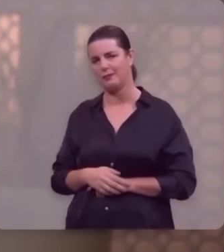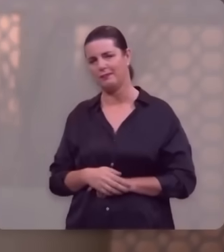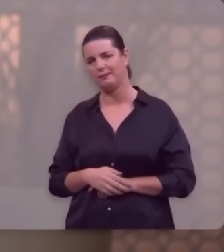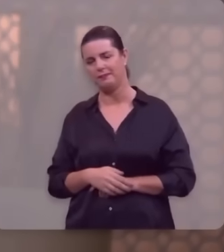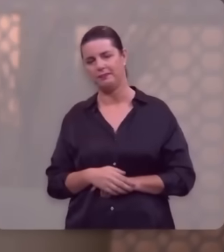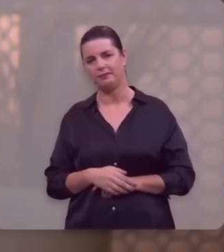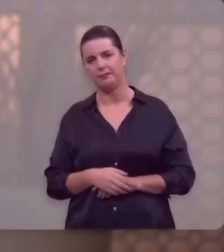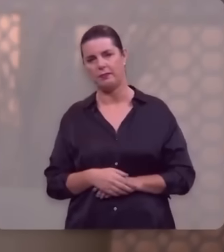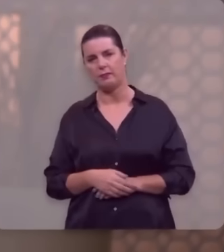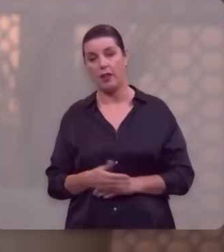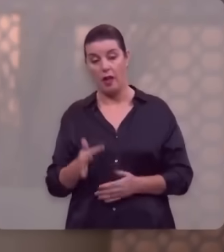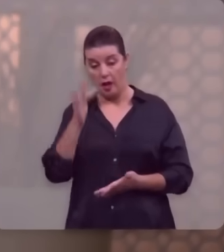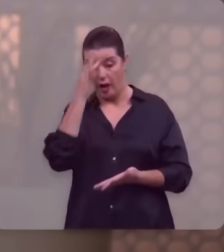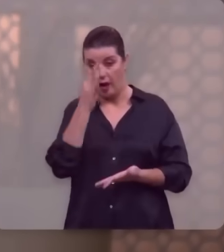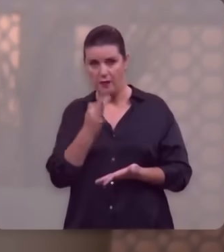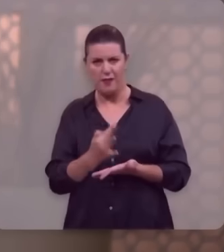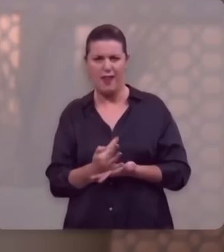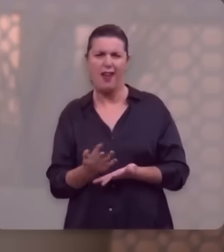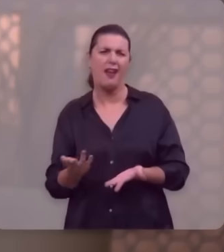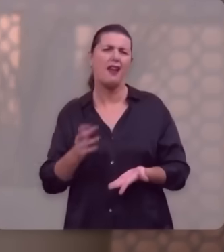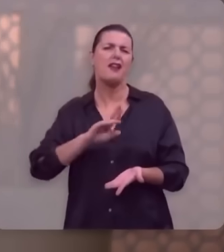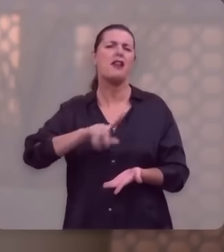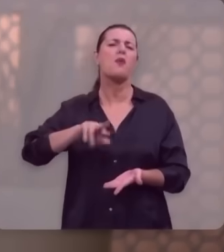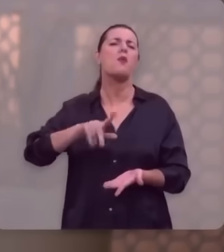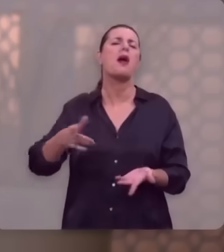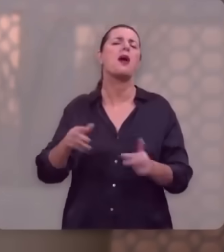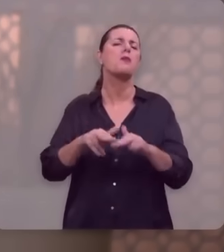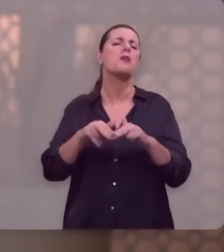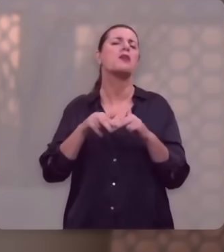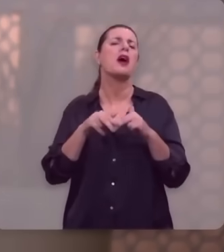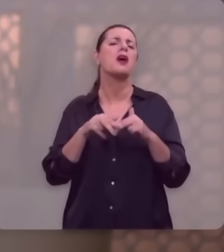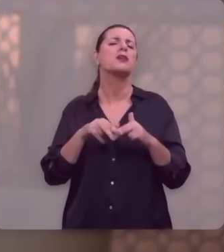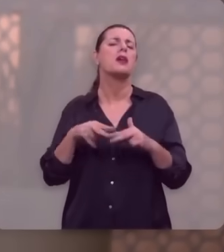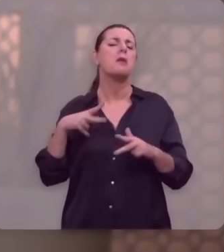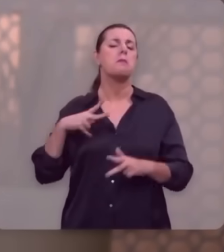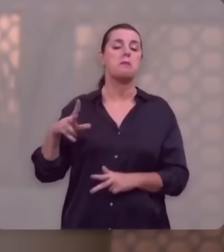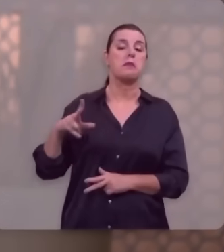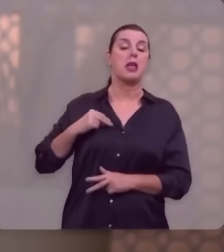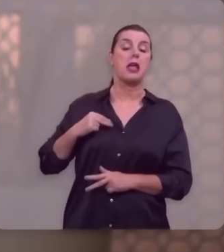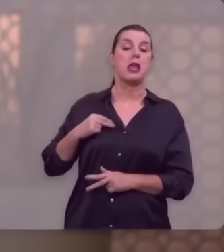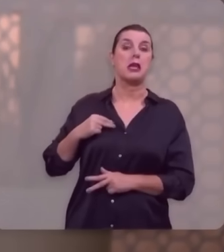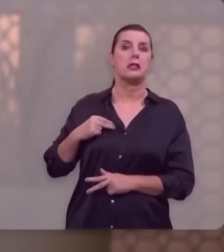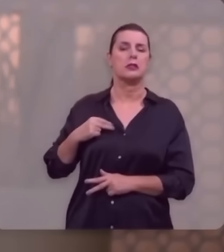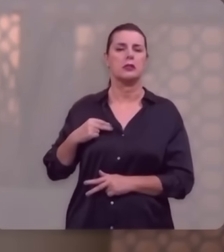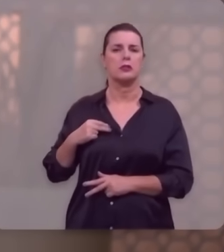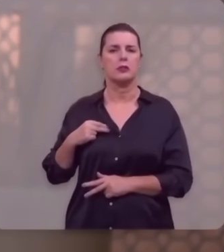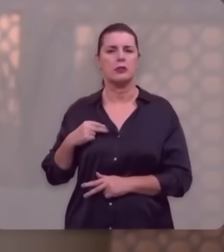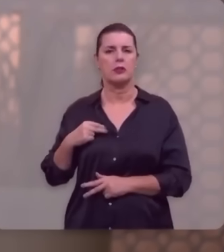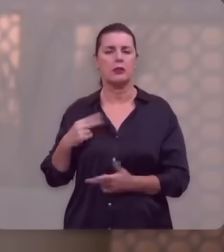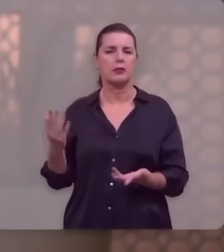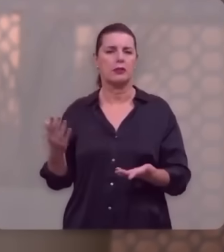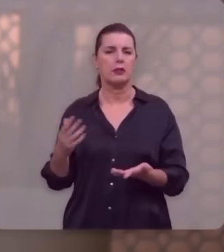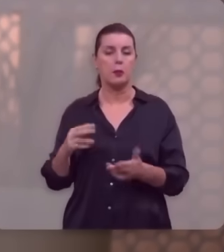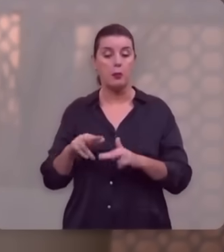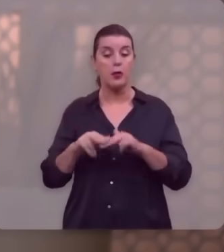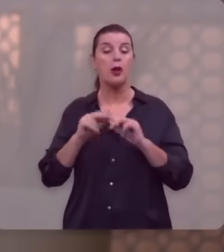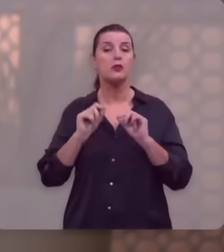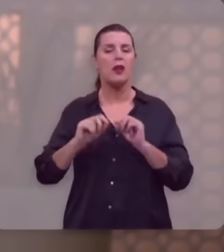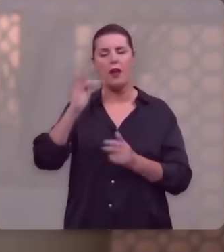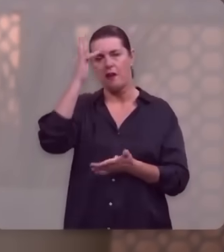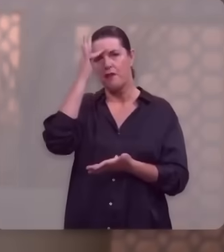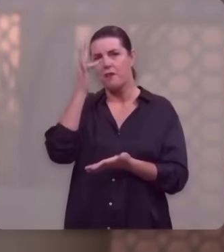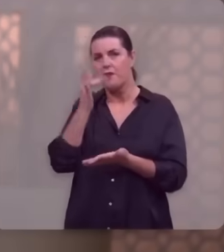Deus a fé não é a causa meritória da salvação a causa é a fé instrumental da